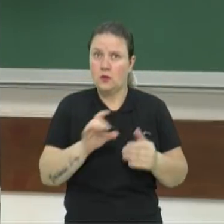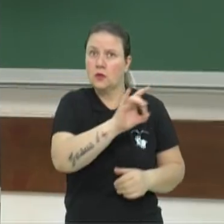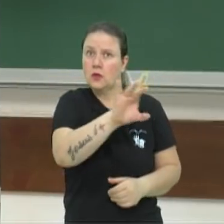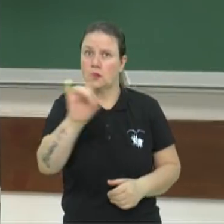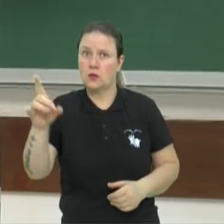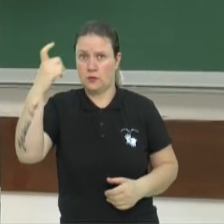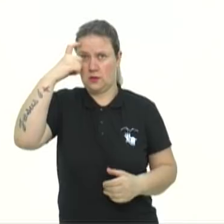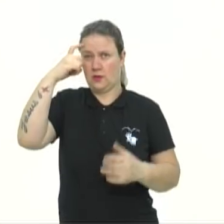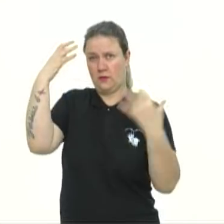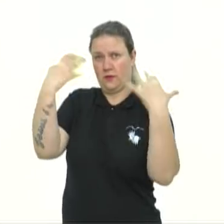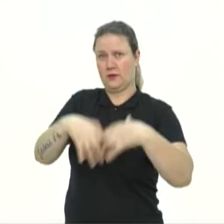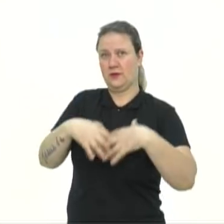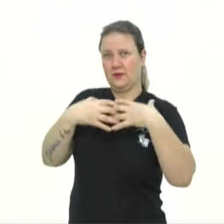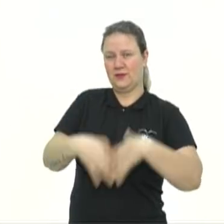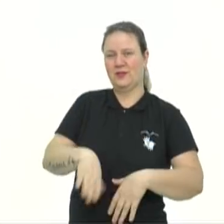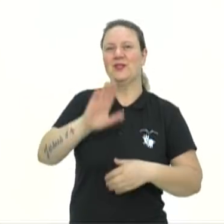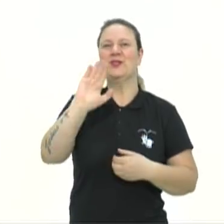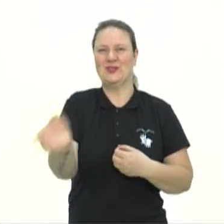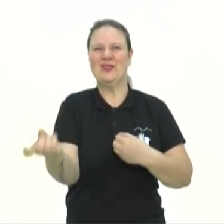já retorno.